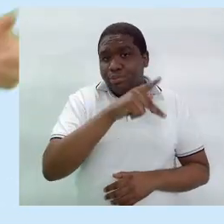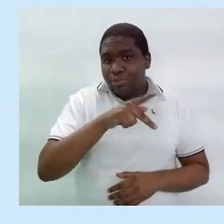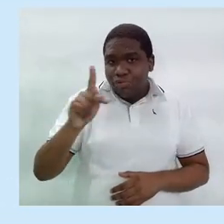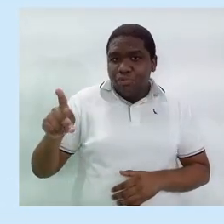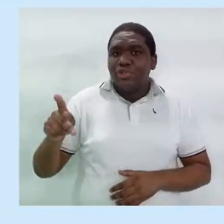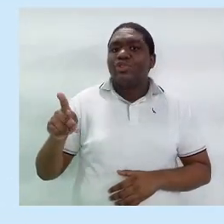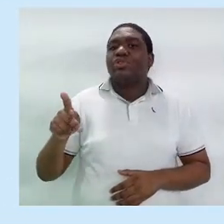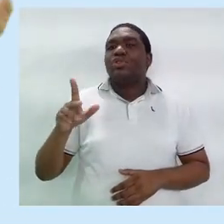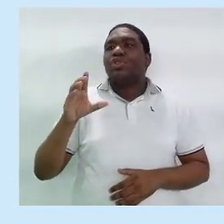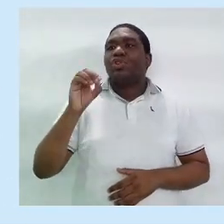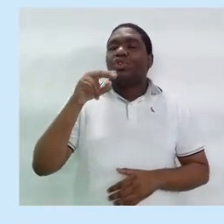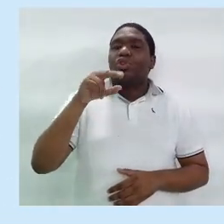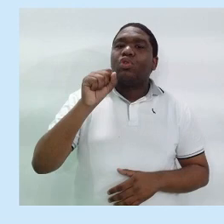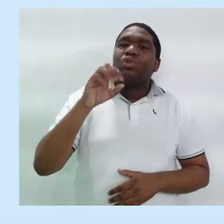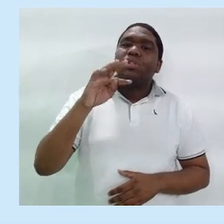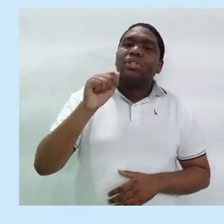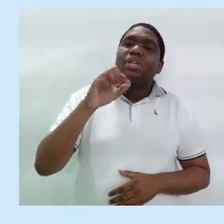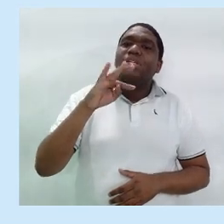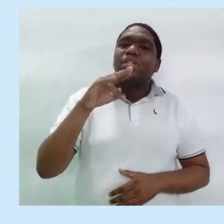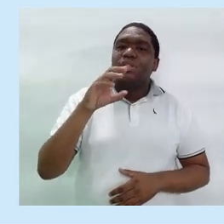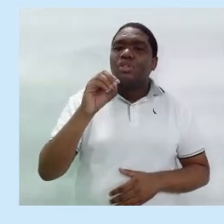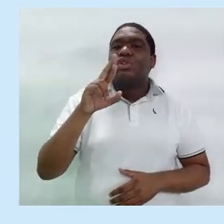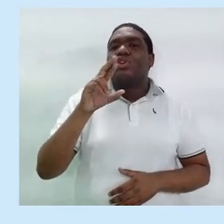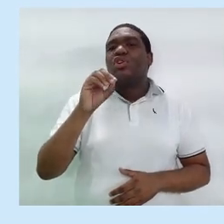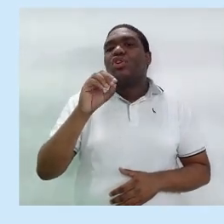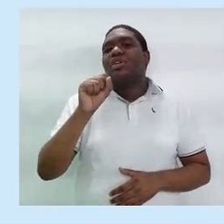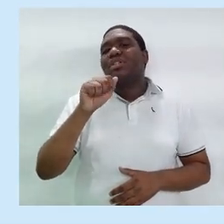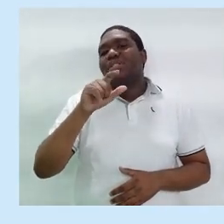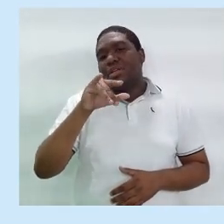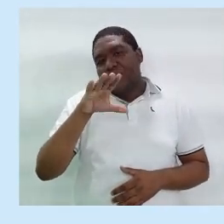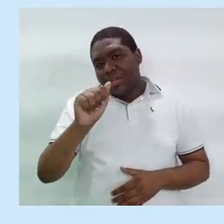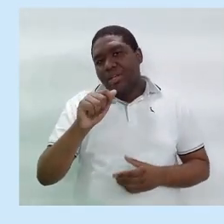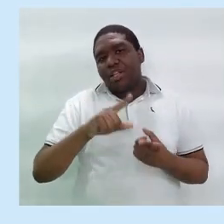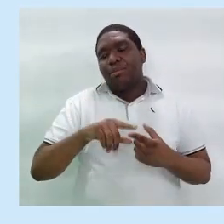professores Constantino, Rosália, Auel e a